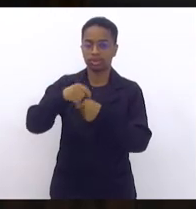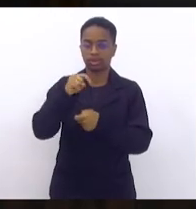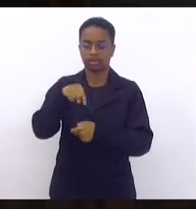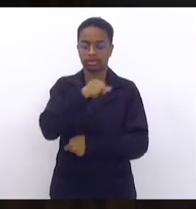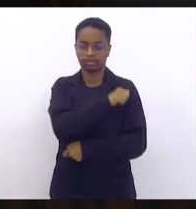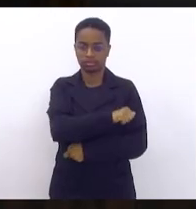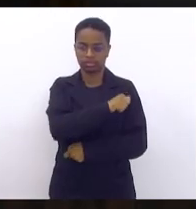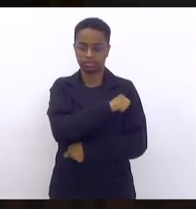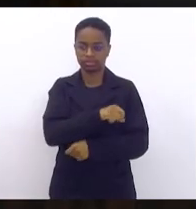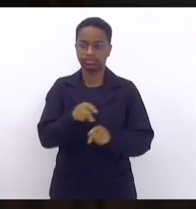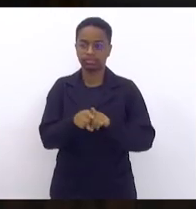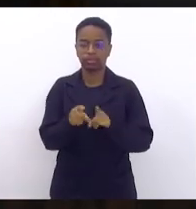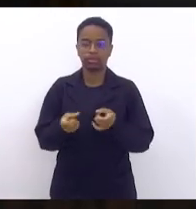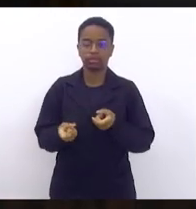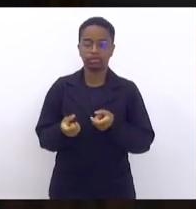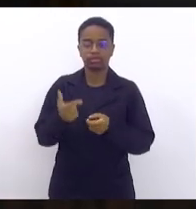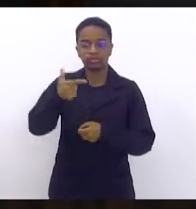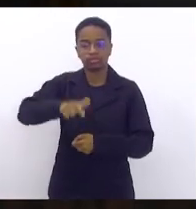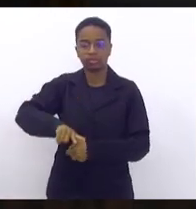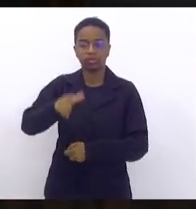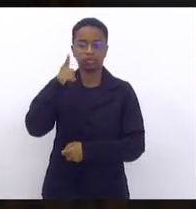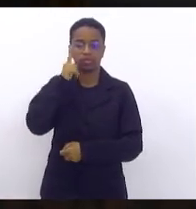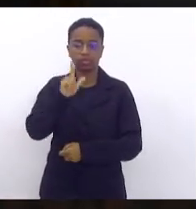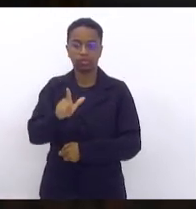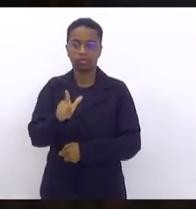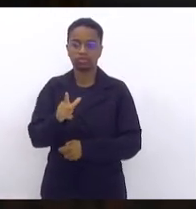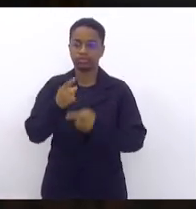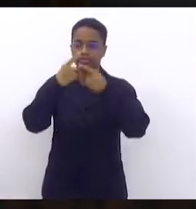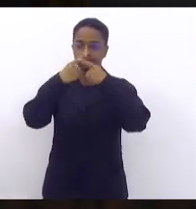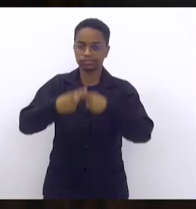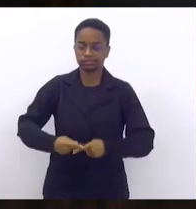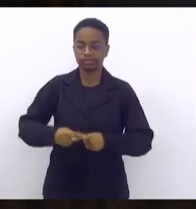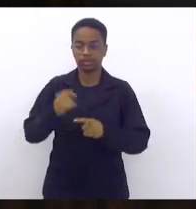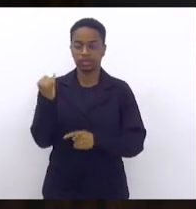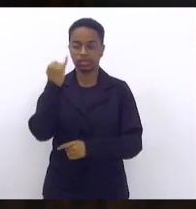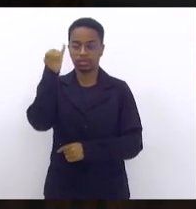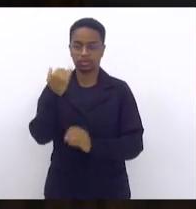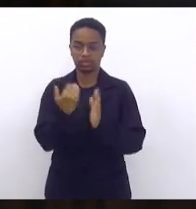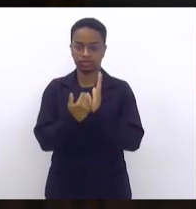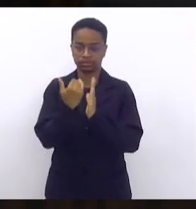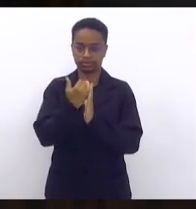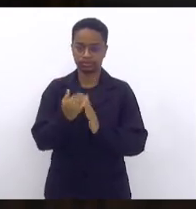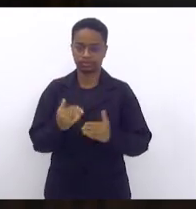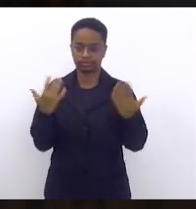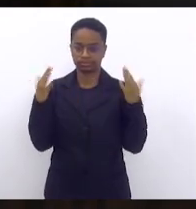estado e a retomada dessa competitividade que é de suma importância